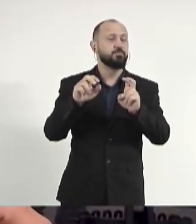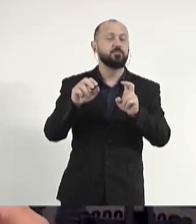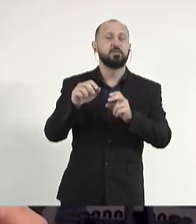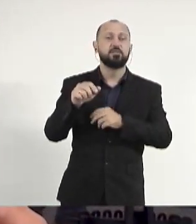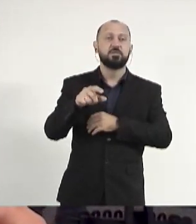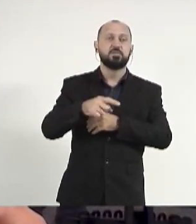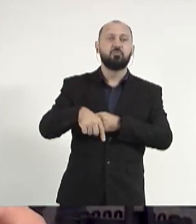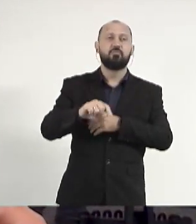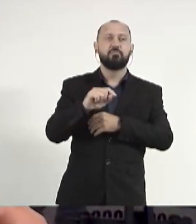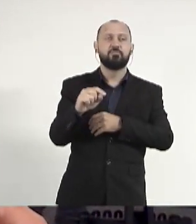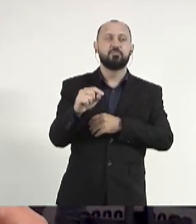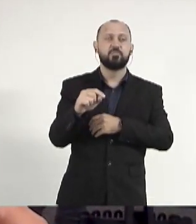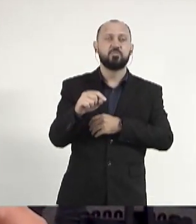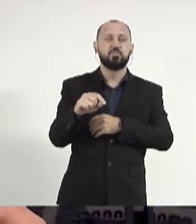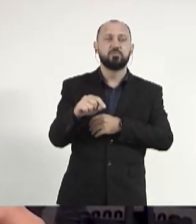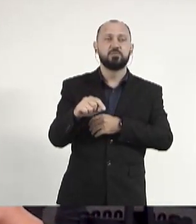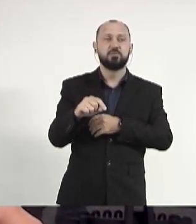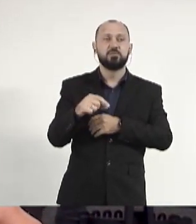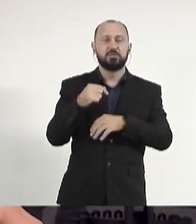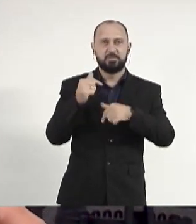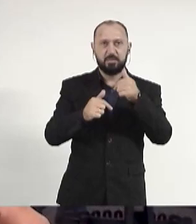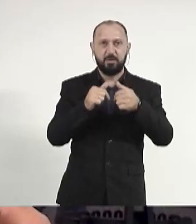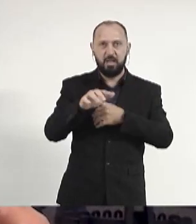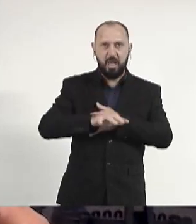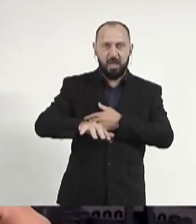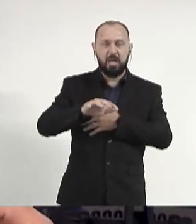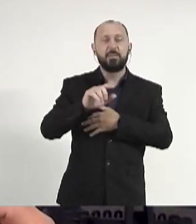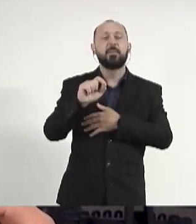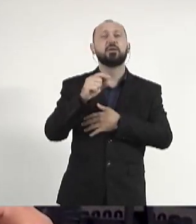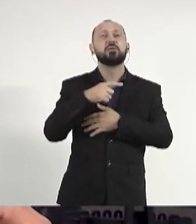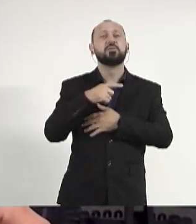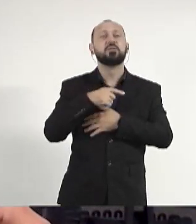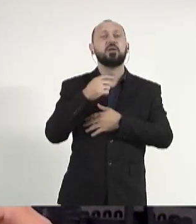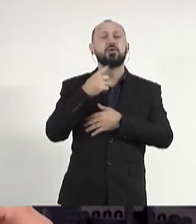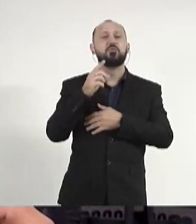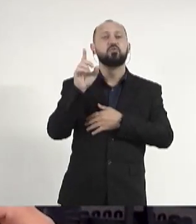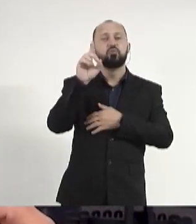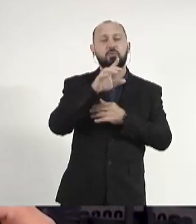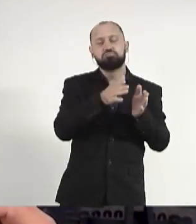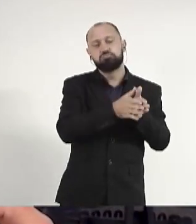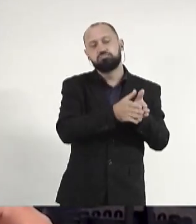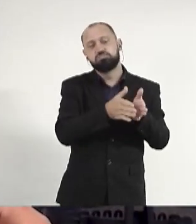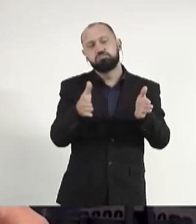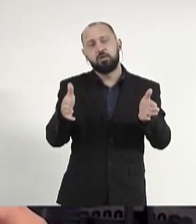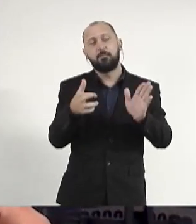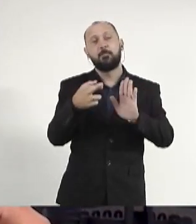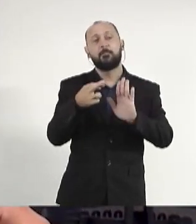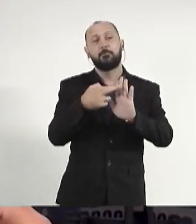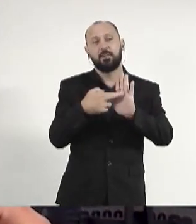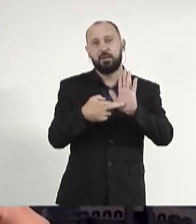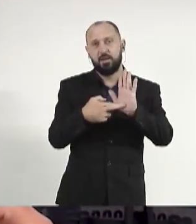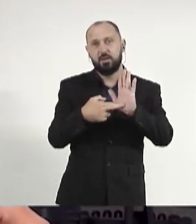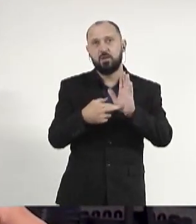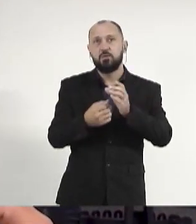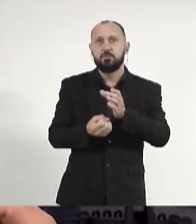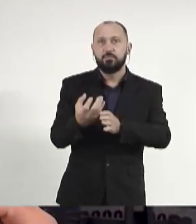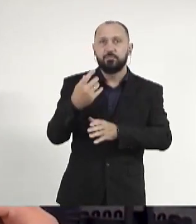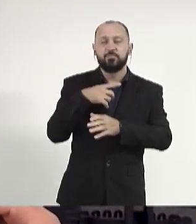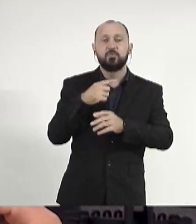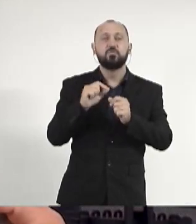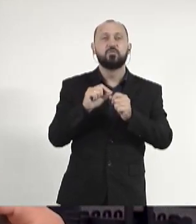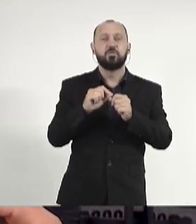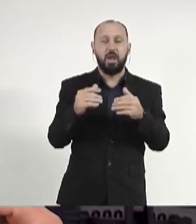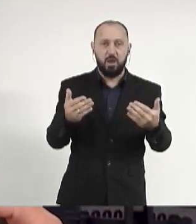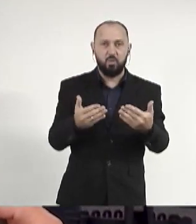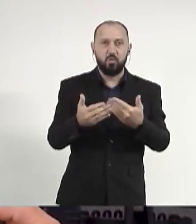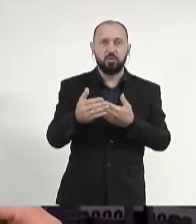demais laboratórios que atuam nessa área, para que houvesse um prazo para que essa norma pudesse entrar em vigor. Então foi dado um